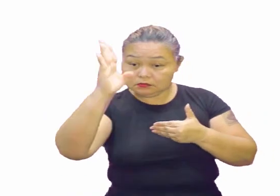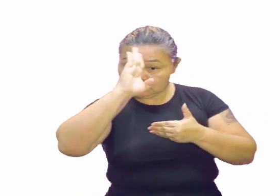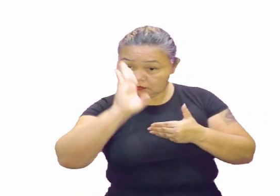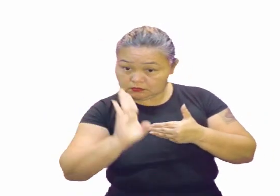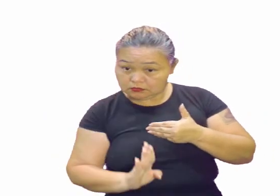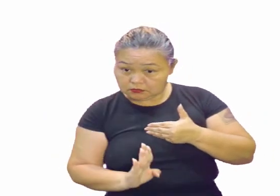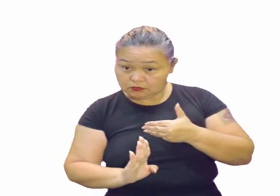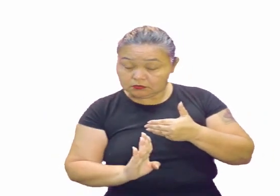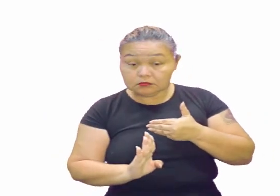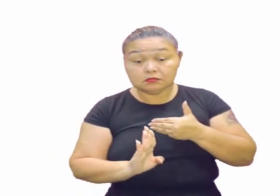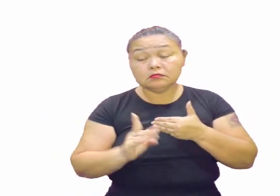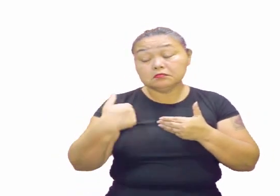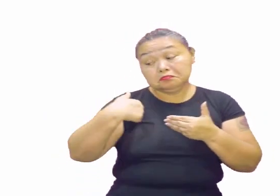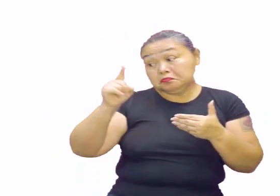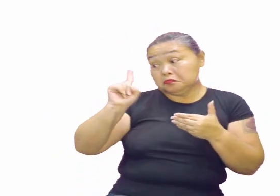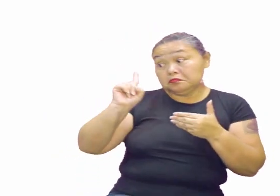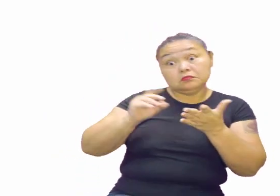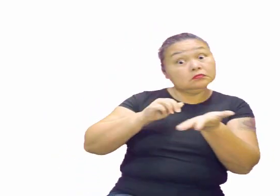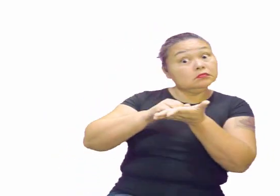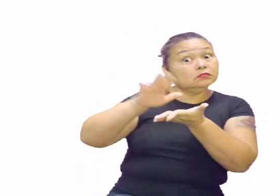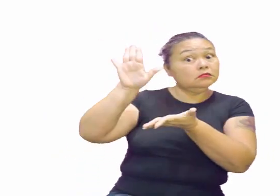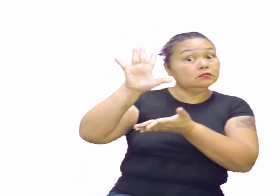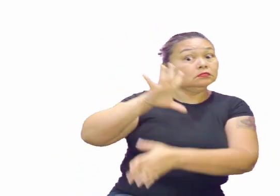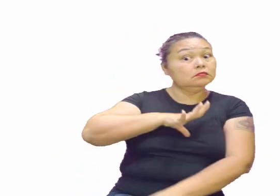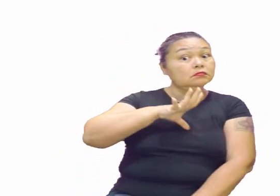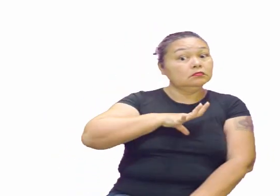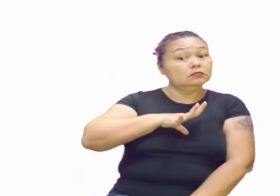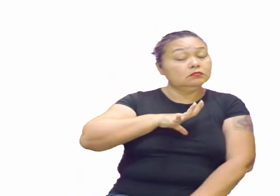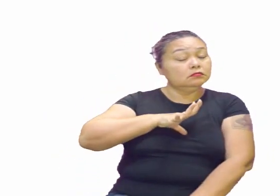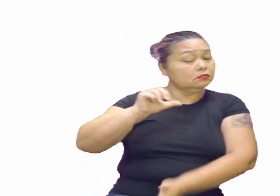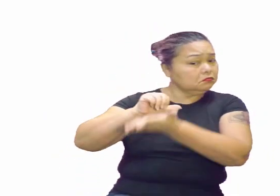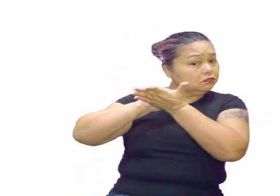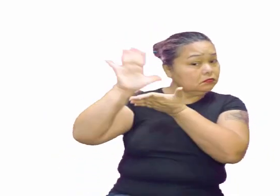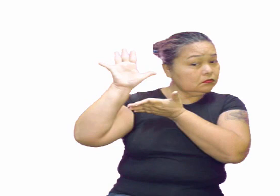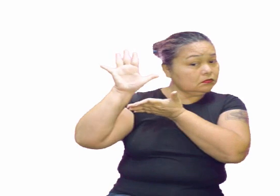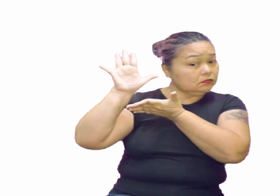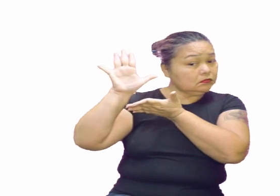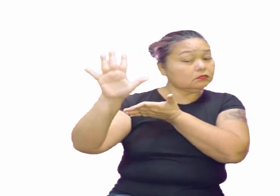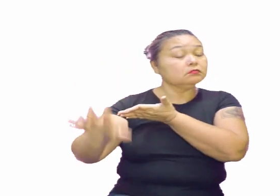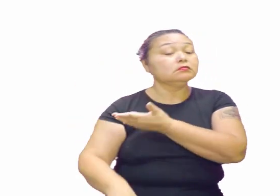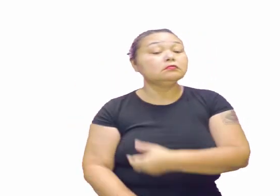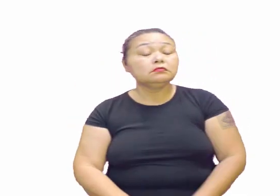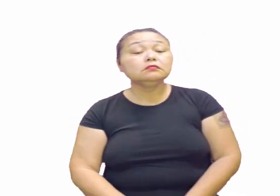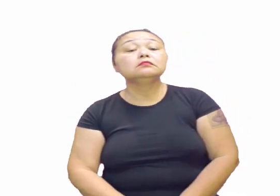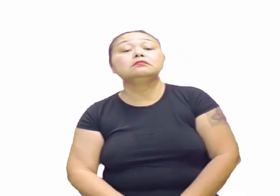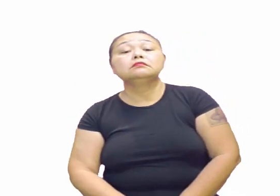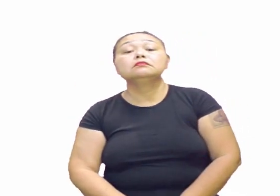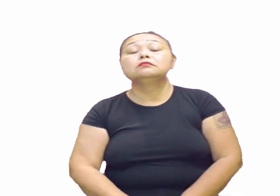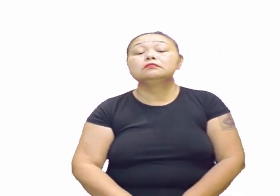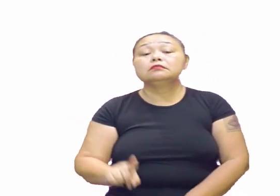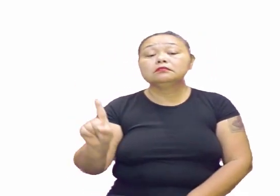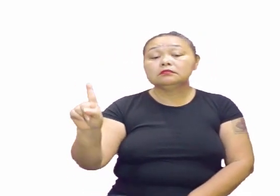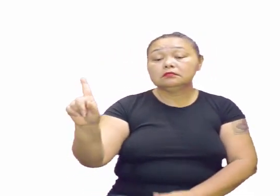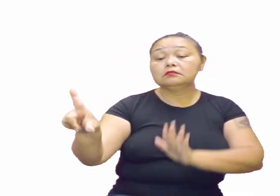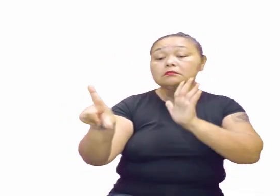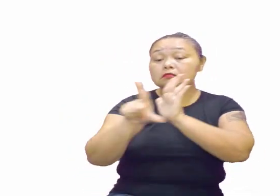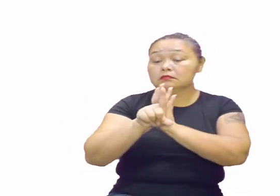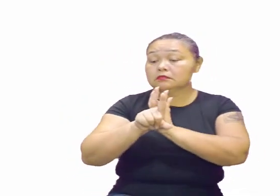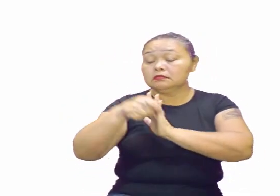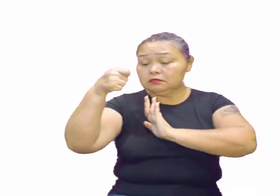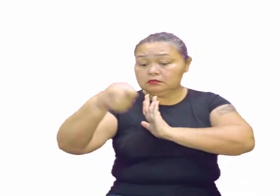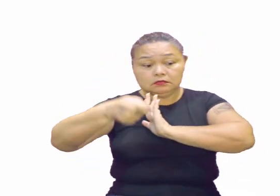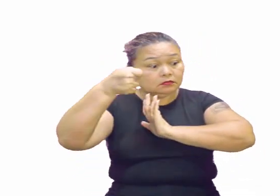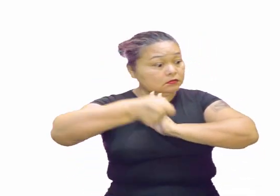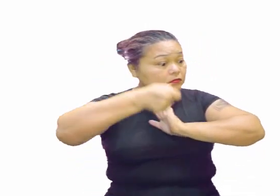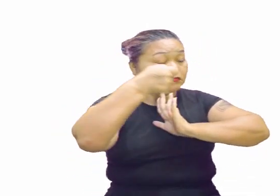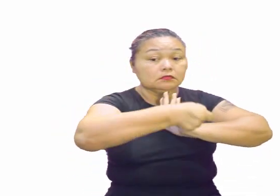brasileiro. Ah, eu não sou, então vaza, vai para Portugal. Some daqui. Tá bom? Essas leis começaram a entrar